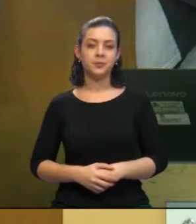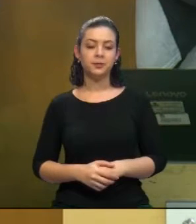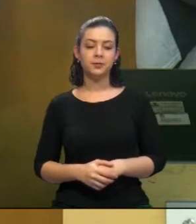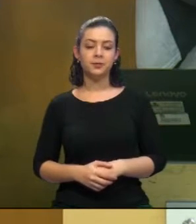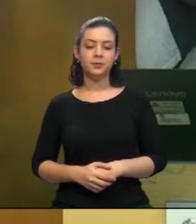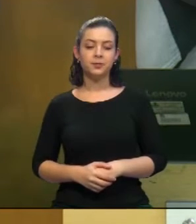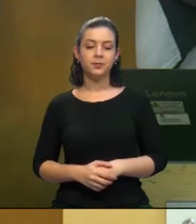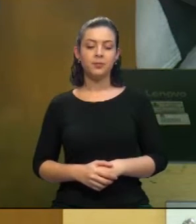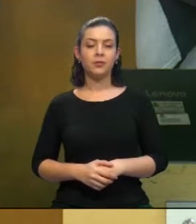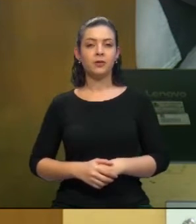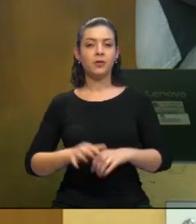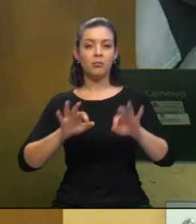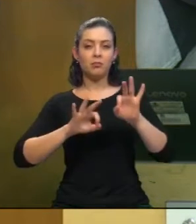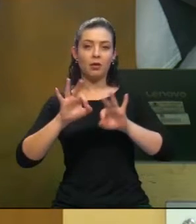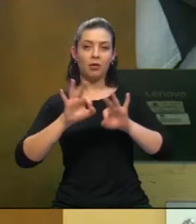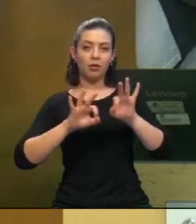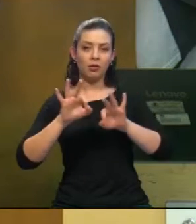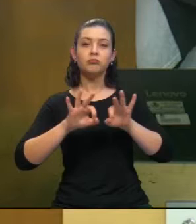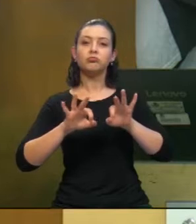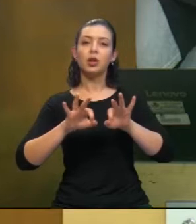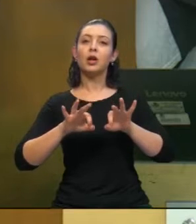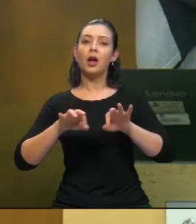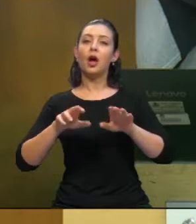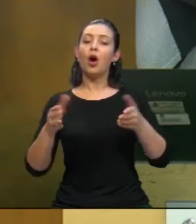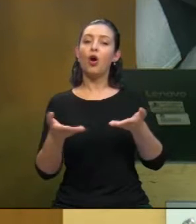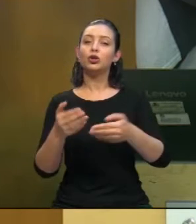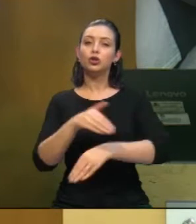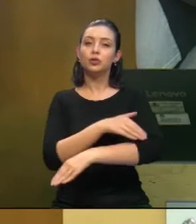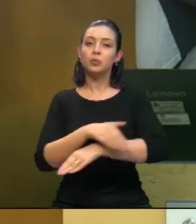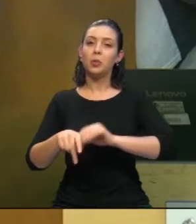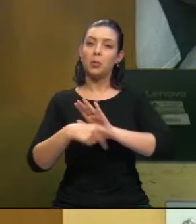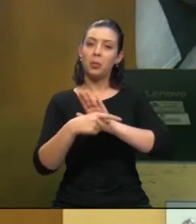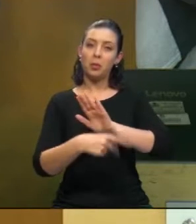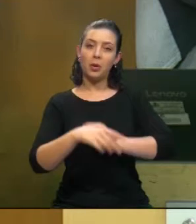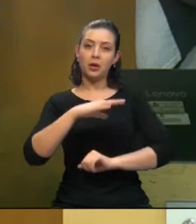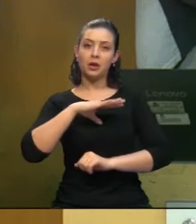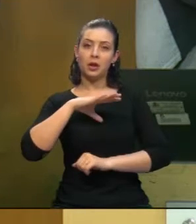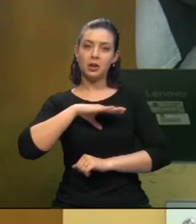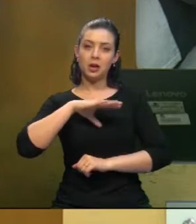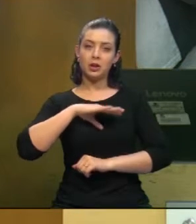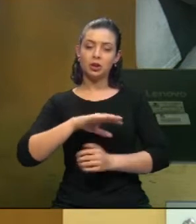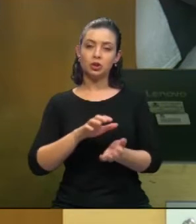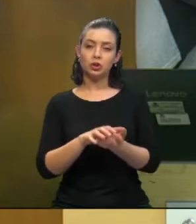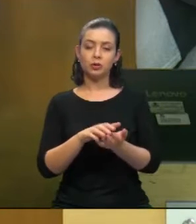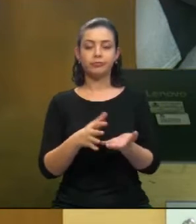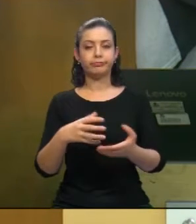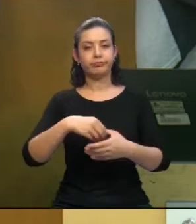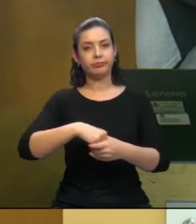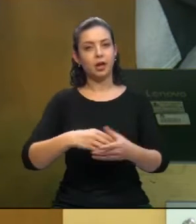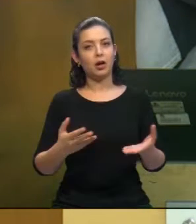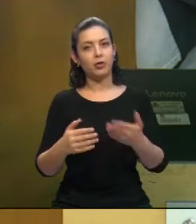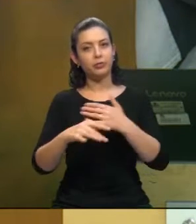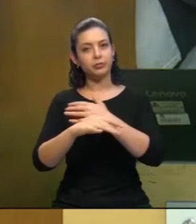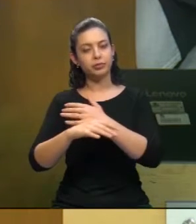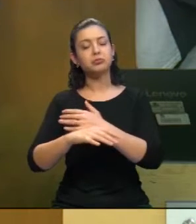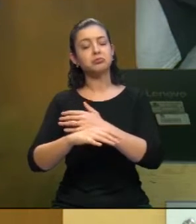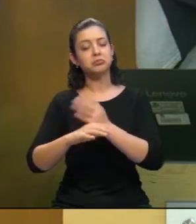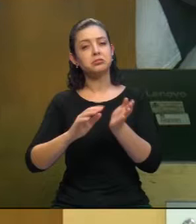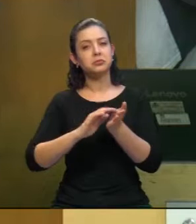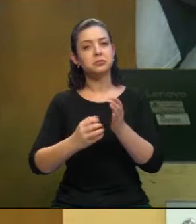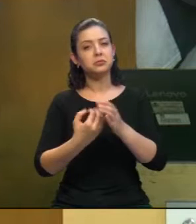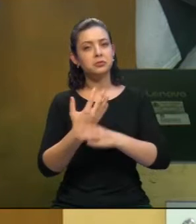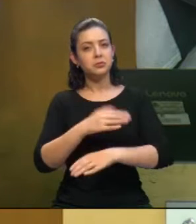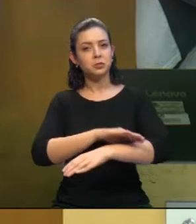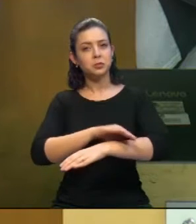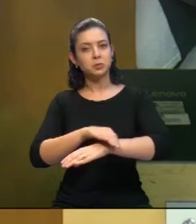no planejamento essa rodovia hoje ela é municipal então acho que está na hora e da mobilidade urbana também implantar